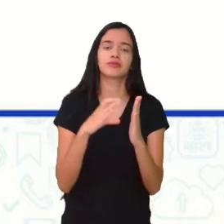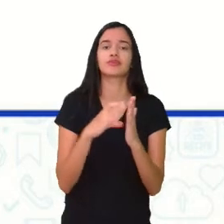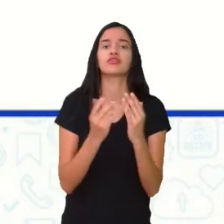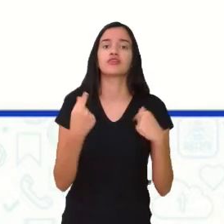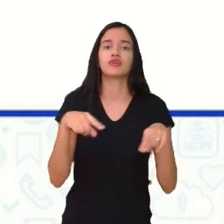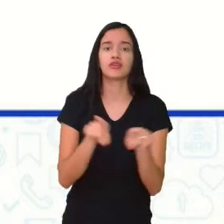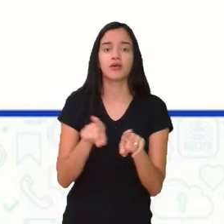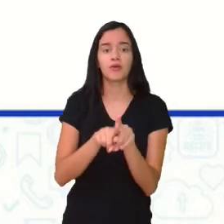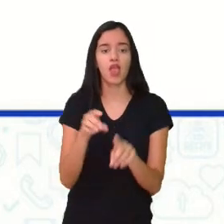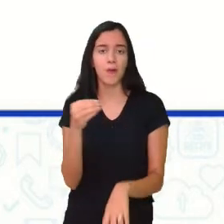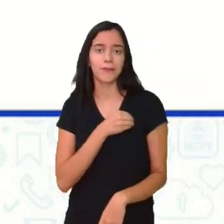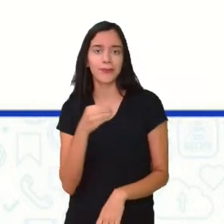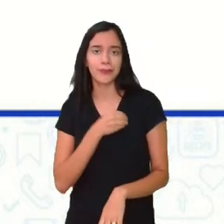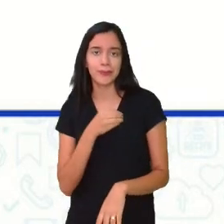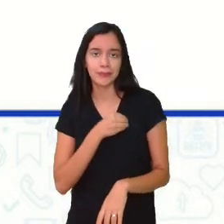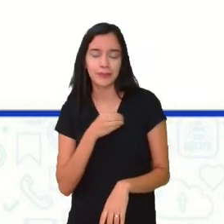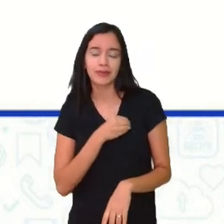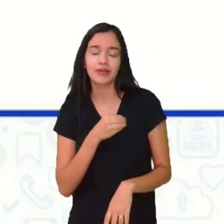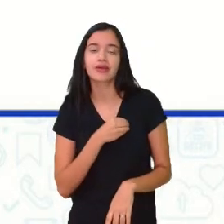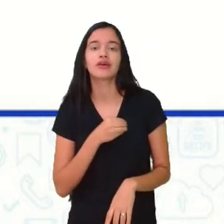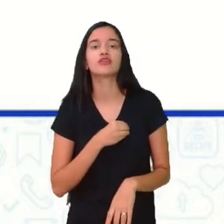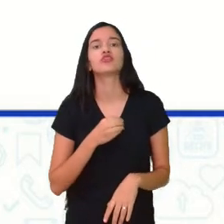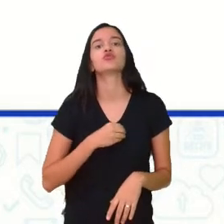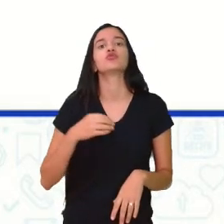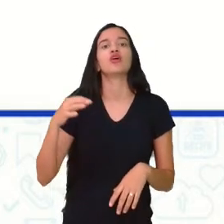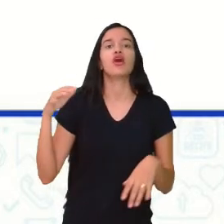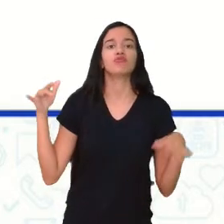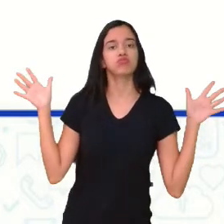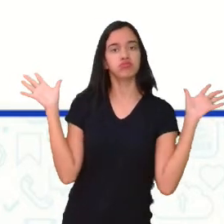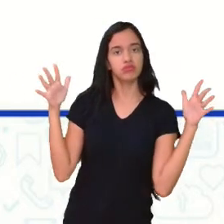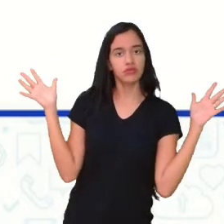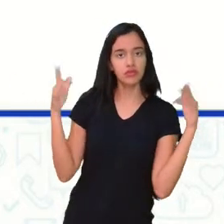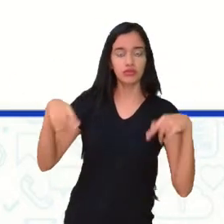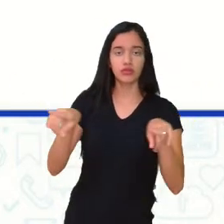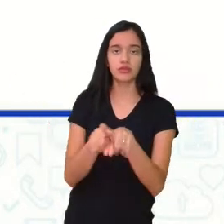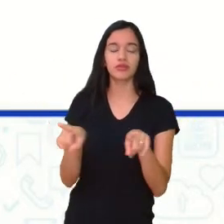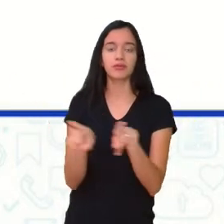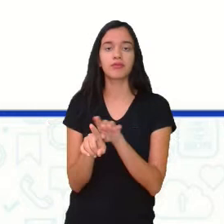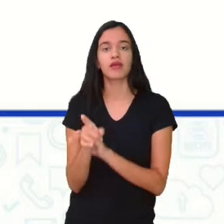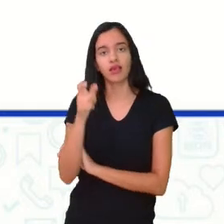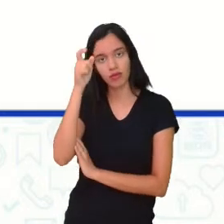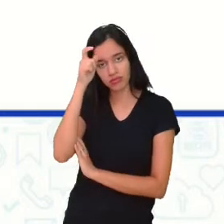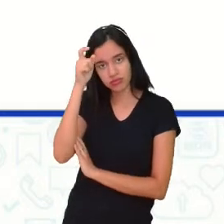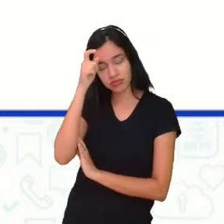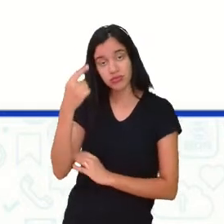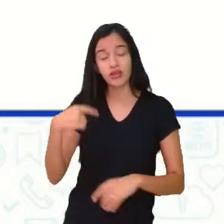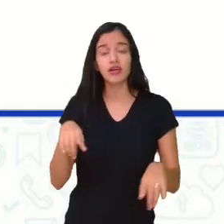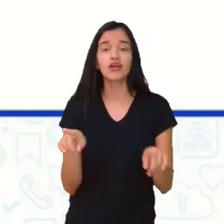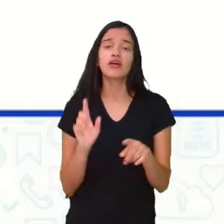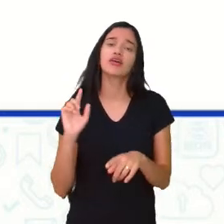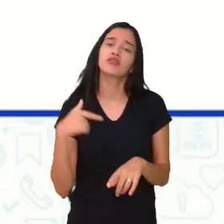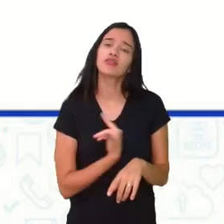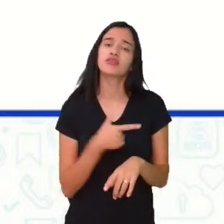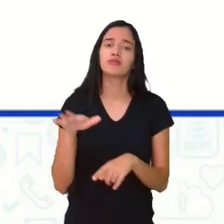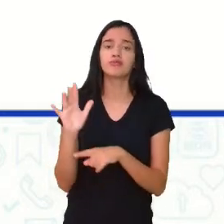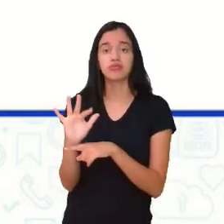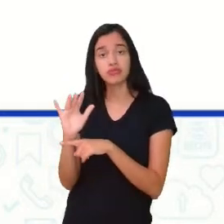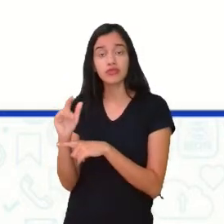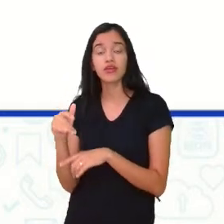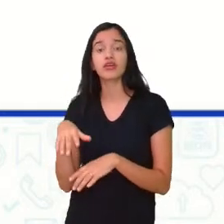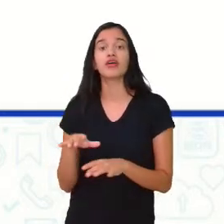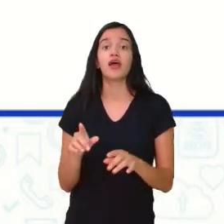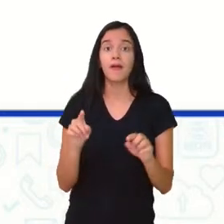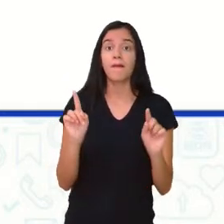os pecados, anjos e demônios. A gente conhece bem o Auto, né, por conta do Auto da Compadecida, que é uma peça de